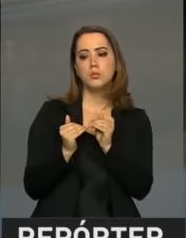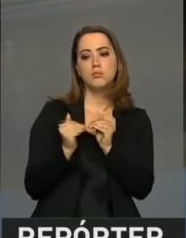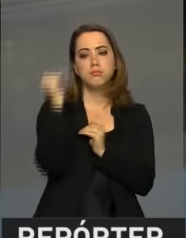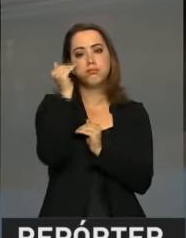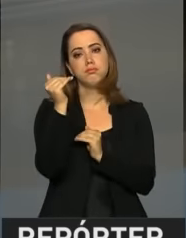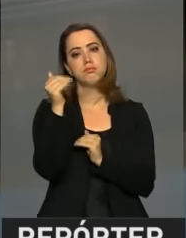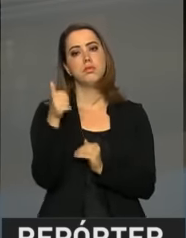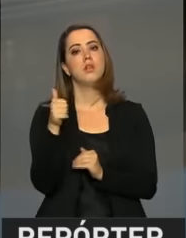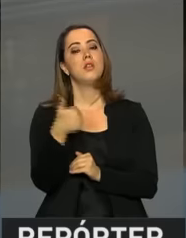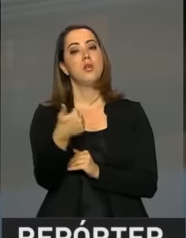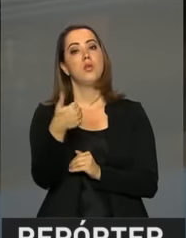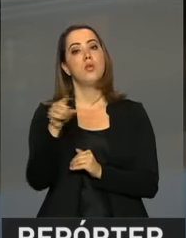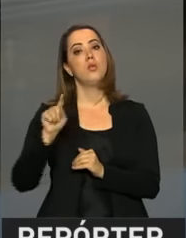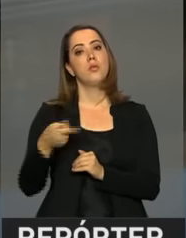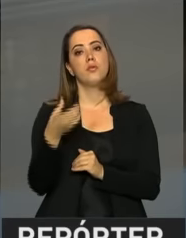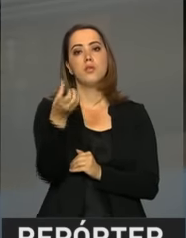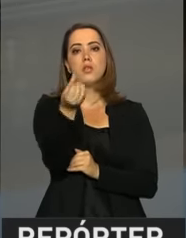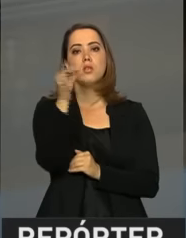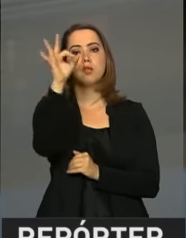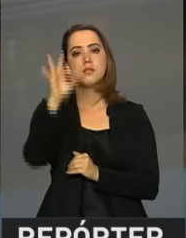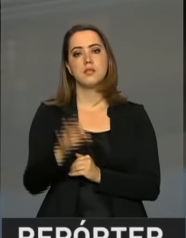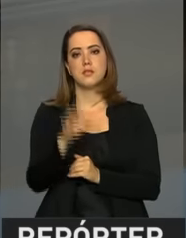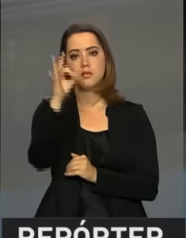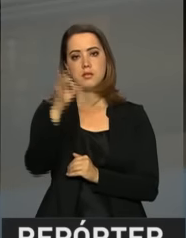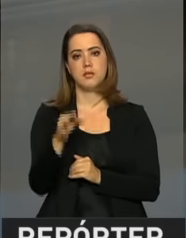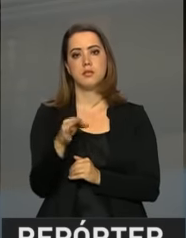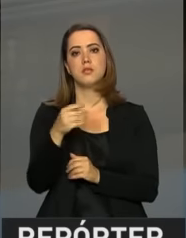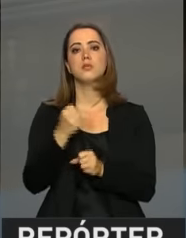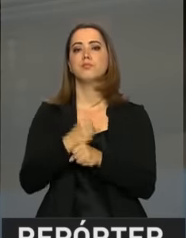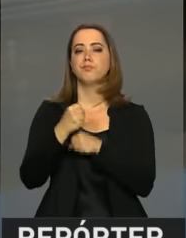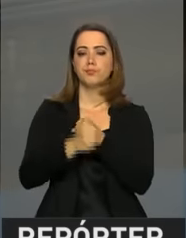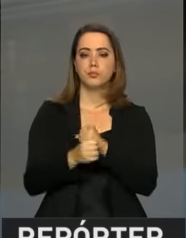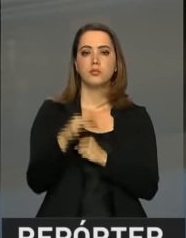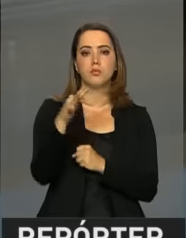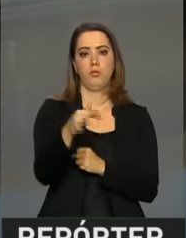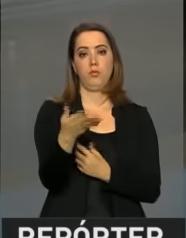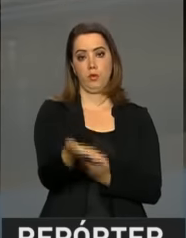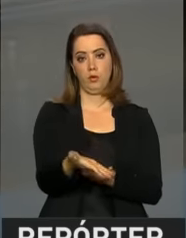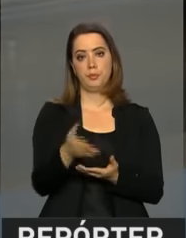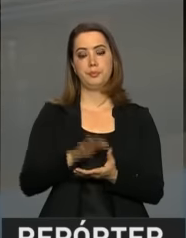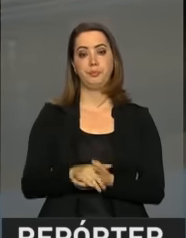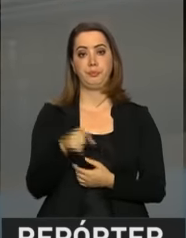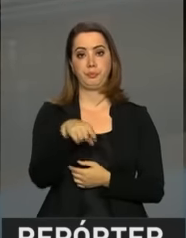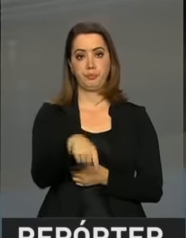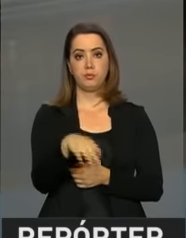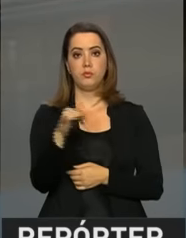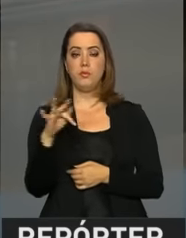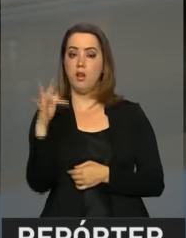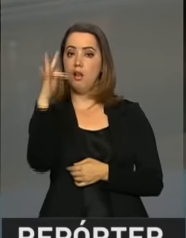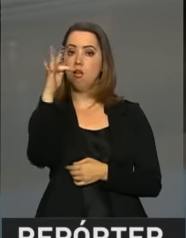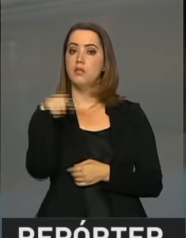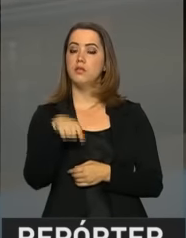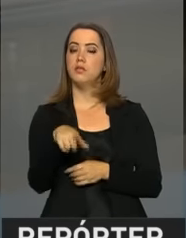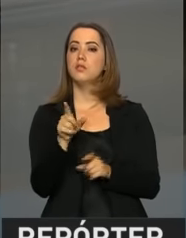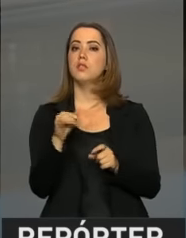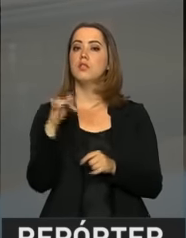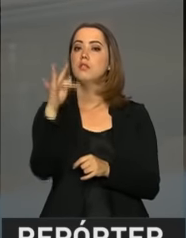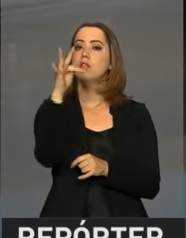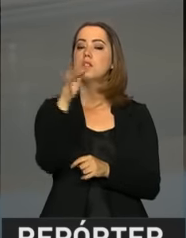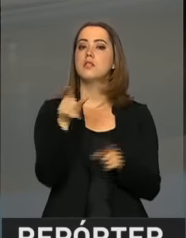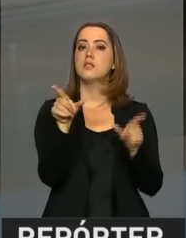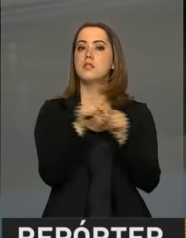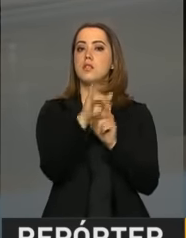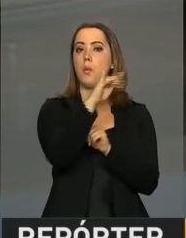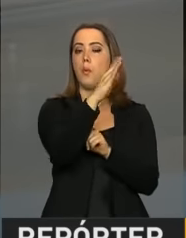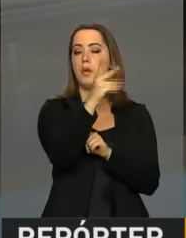de 1,6% para 2017. Já em relação à inflação oficial do país, medida pelo IPCA,